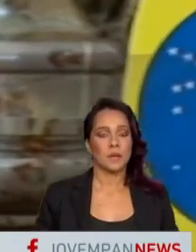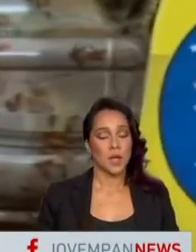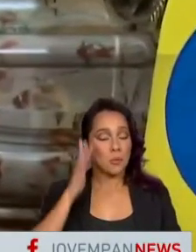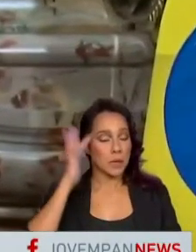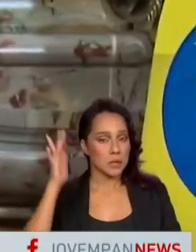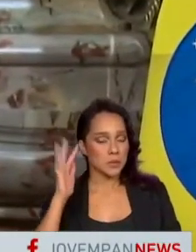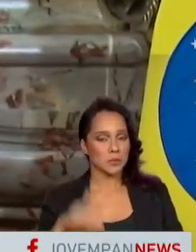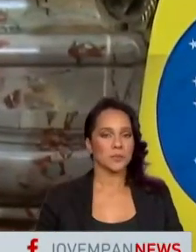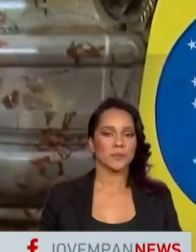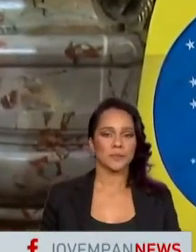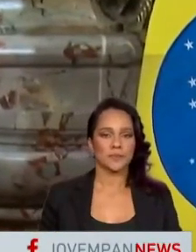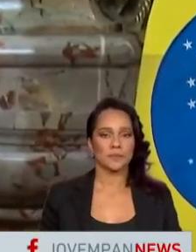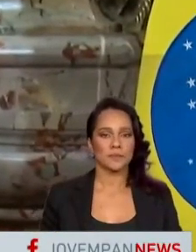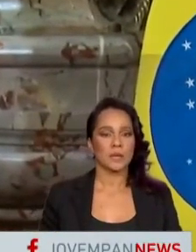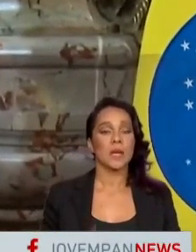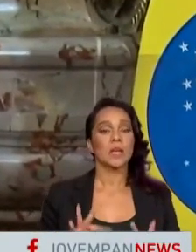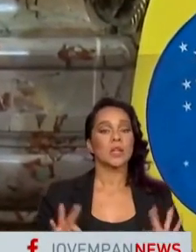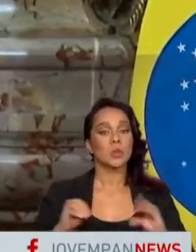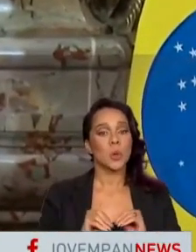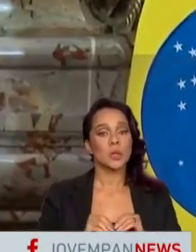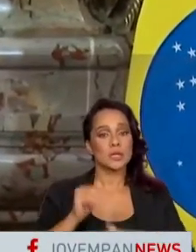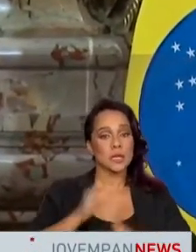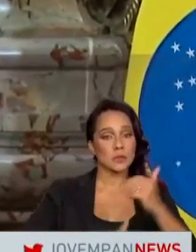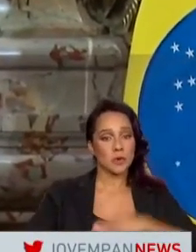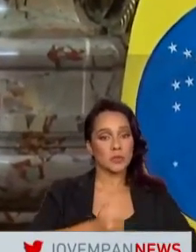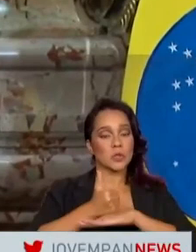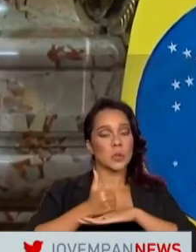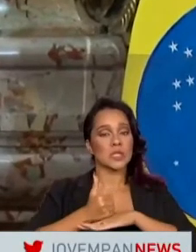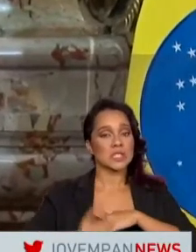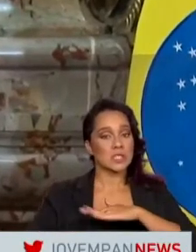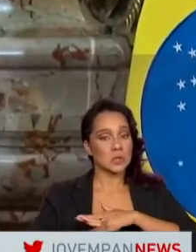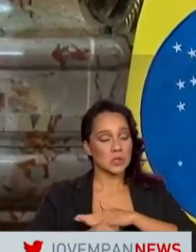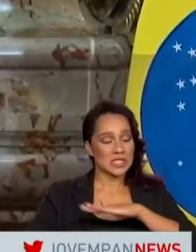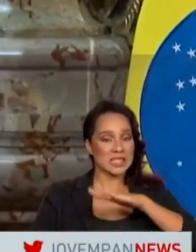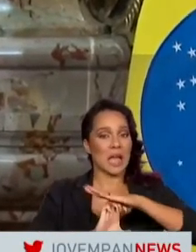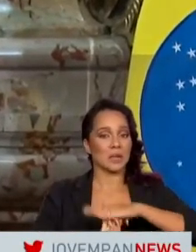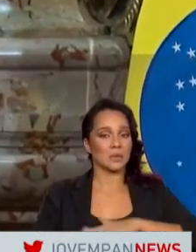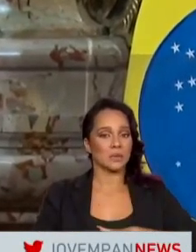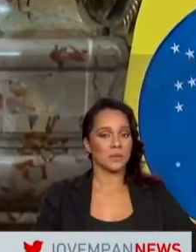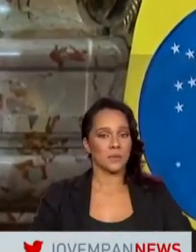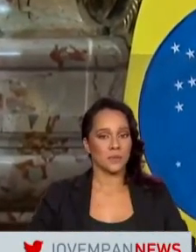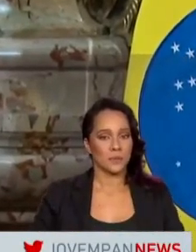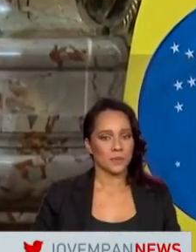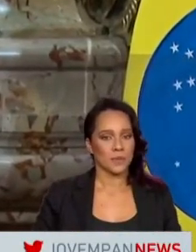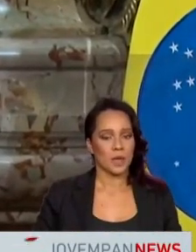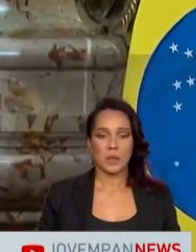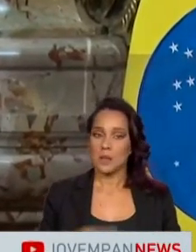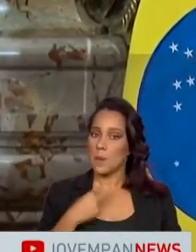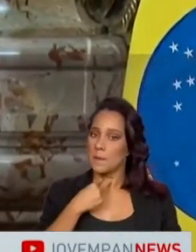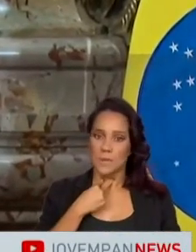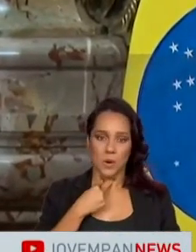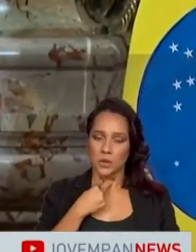penso que todas as carreiras de Estado... Creio que todas as carreiras de Estado... Não